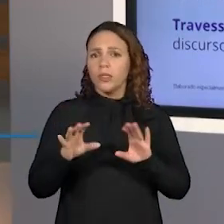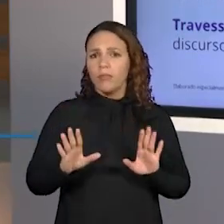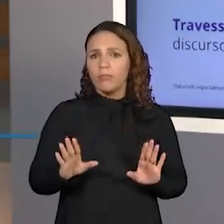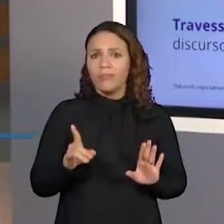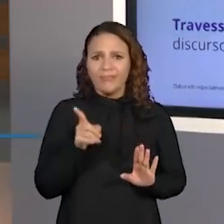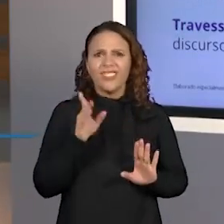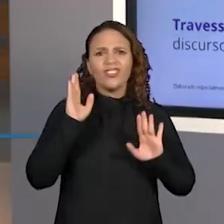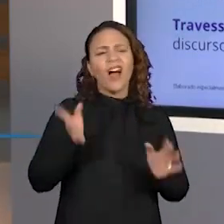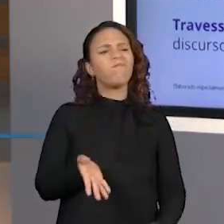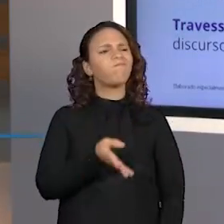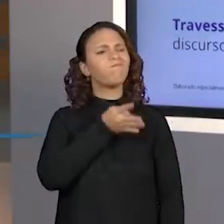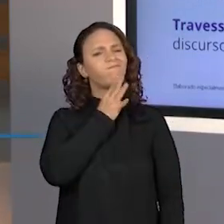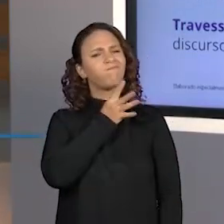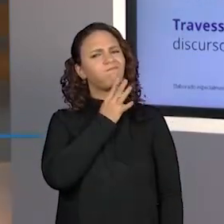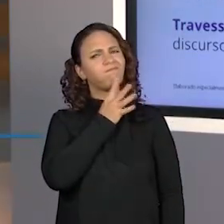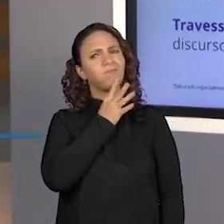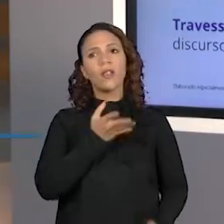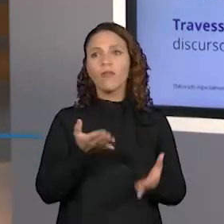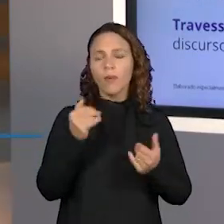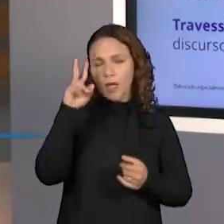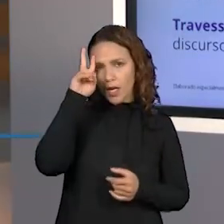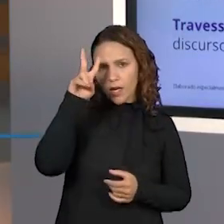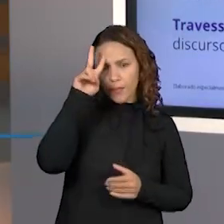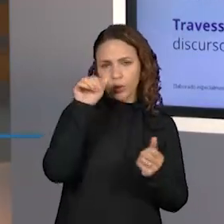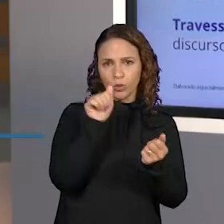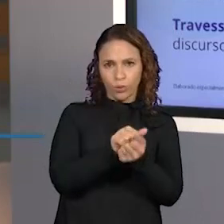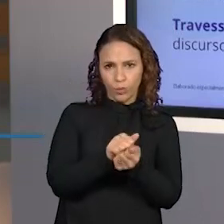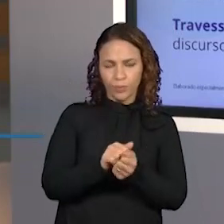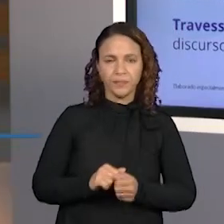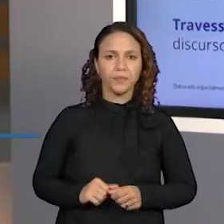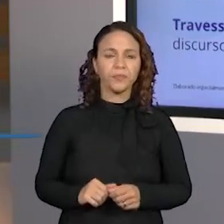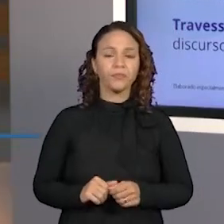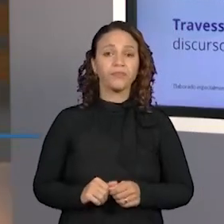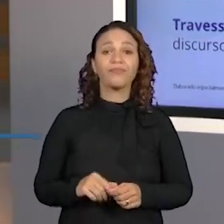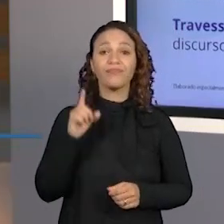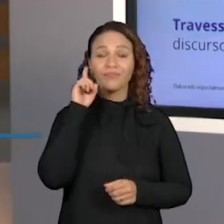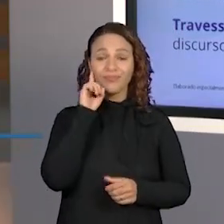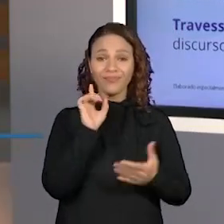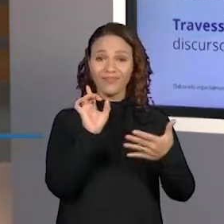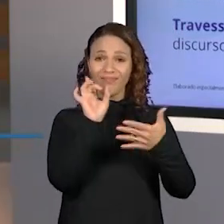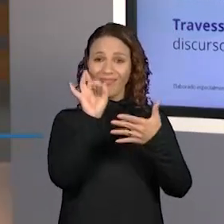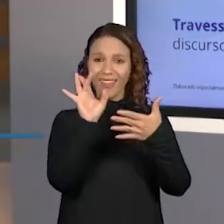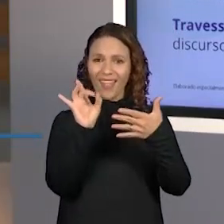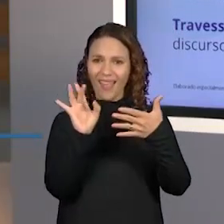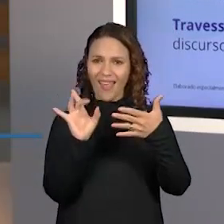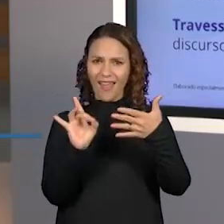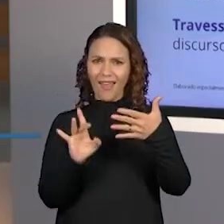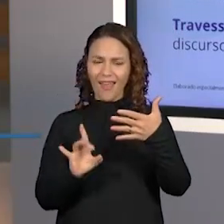já viu, vamos relembrar as pontuações juntinhos, tá bom? Então, cada ponto tem